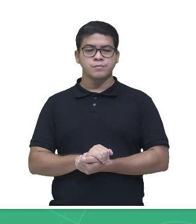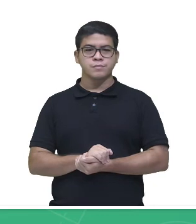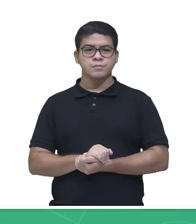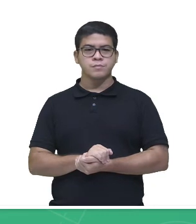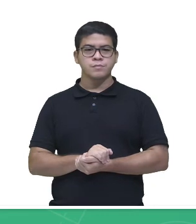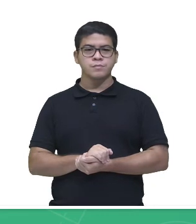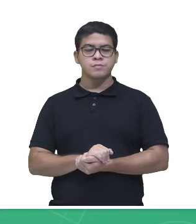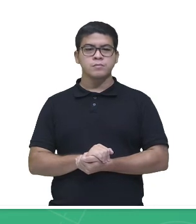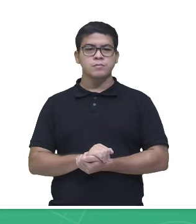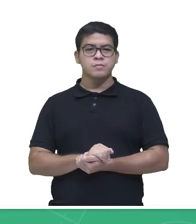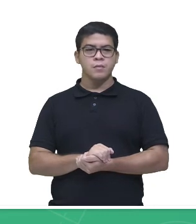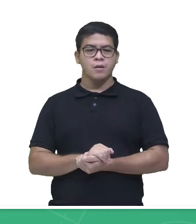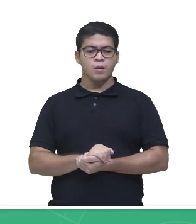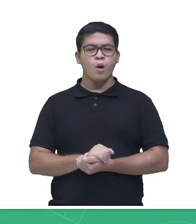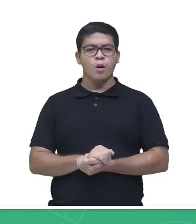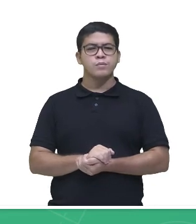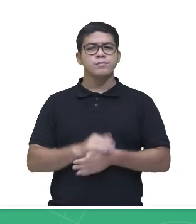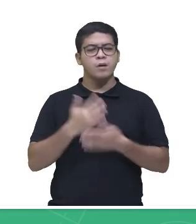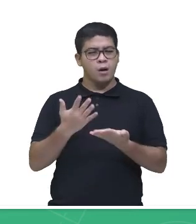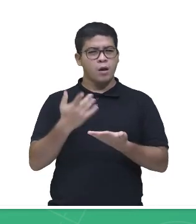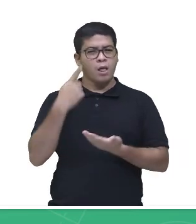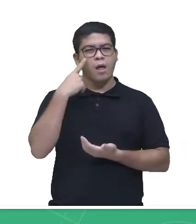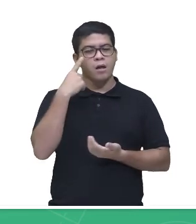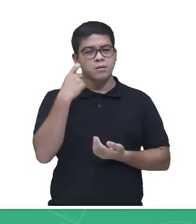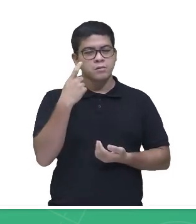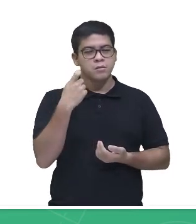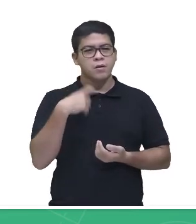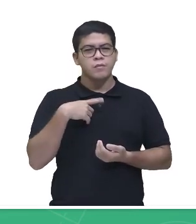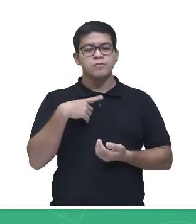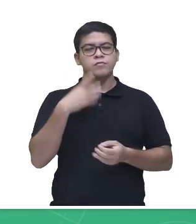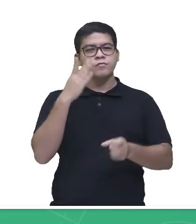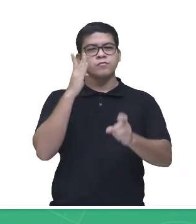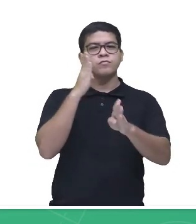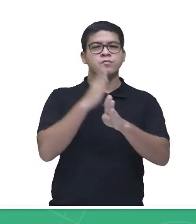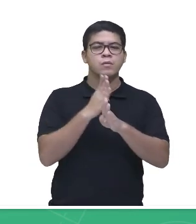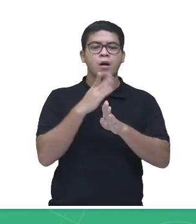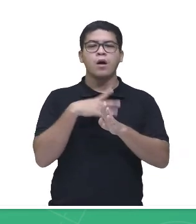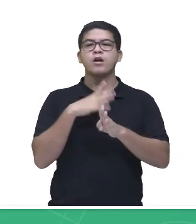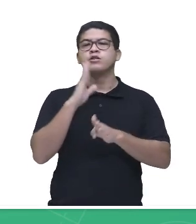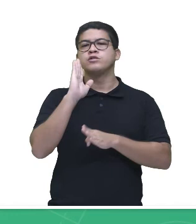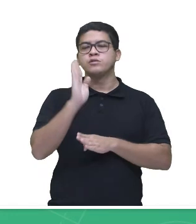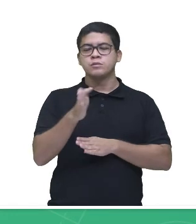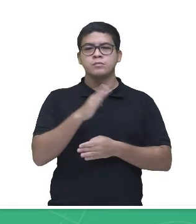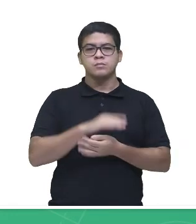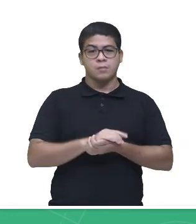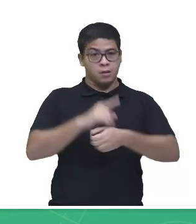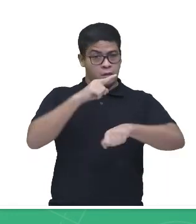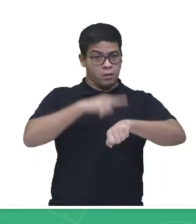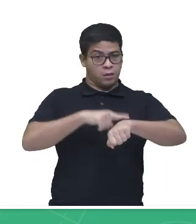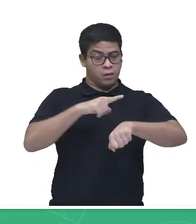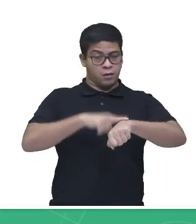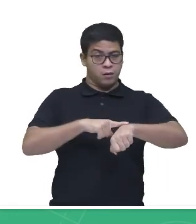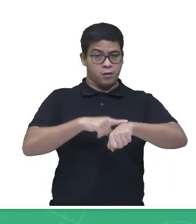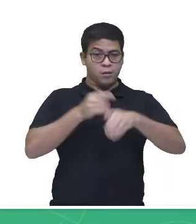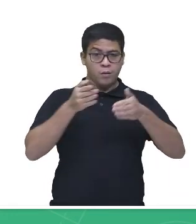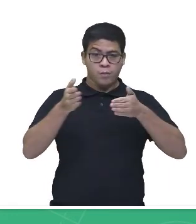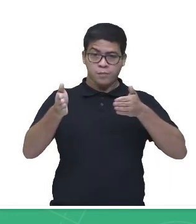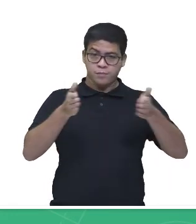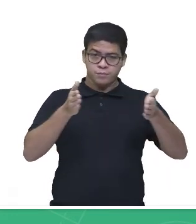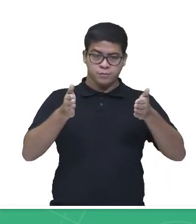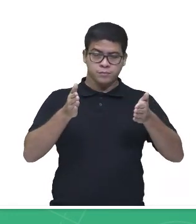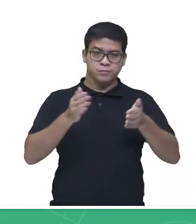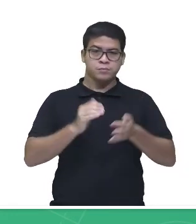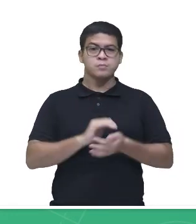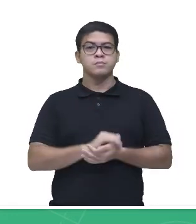farmácia. Olha que interessante, vamos descobrir aqui as coisas. Nós já temos o que aqui? O marcadorzinho temporal, esta manhã.